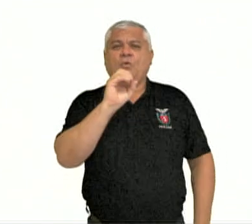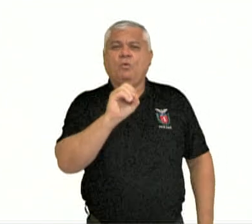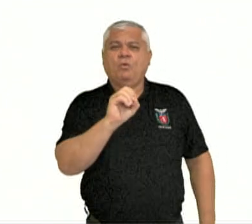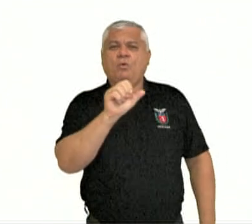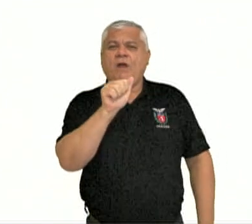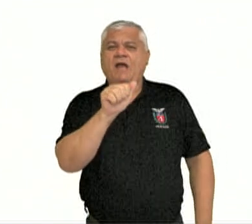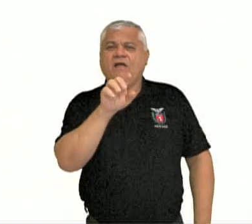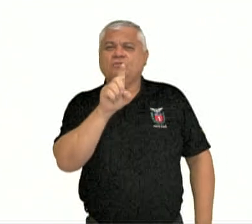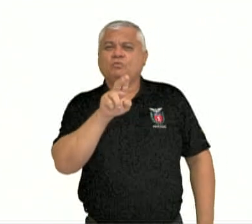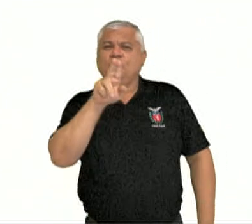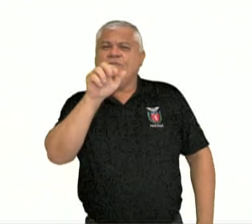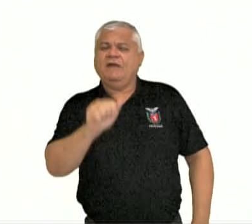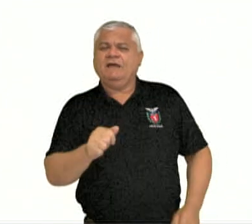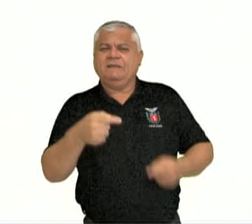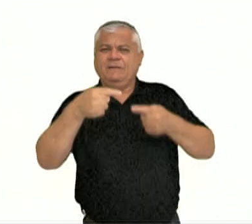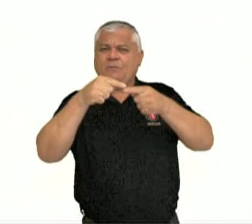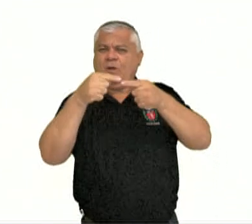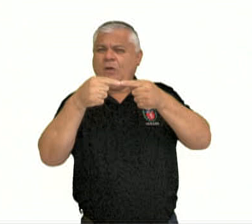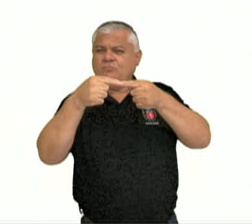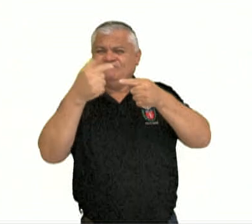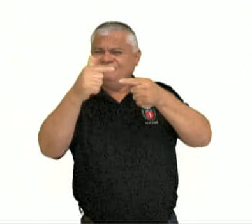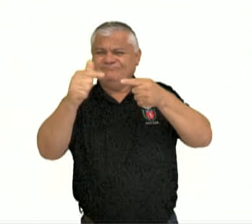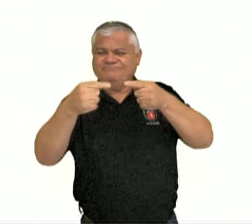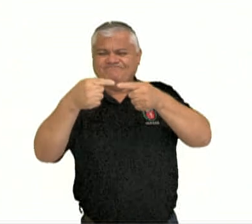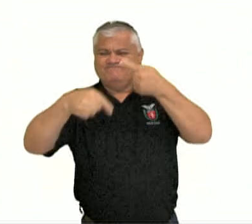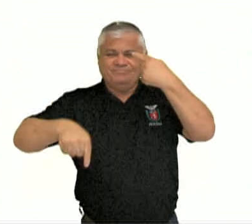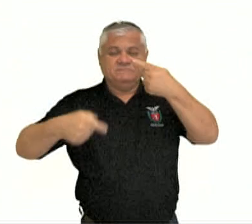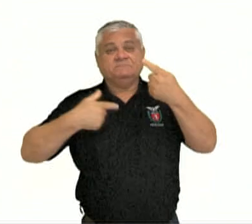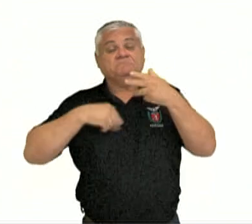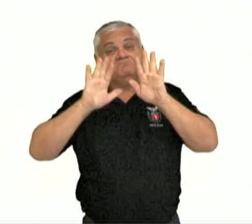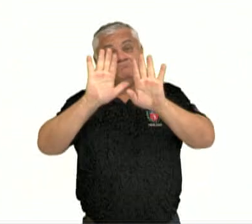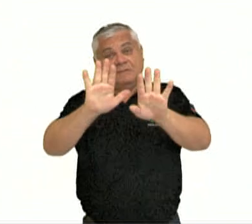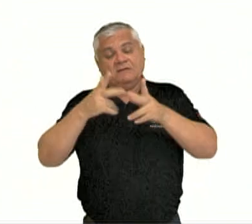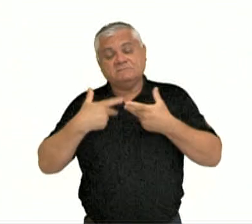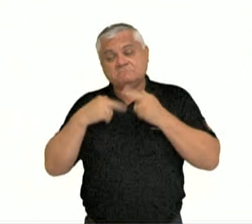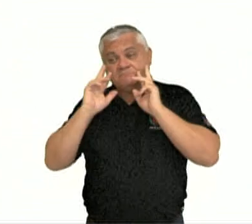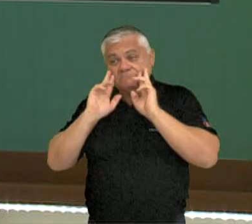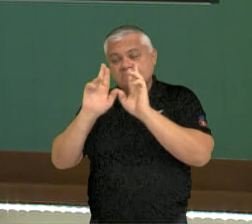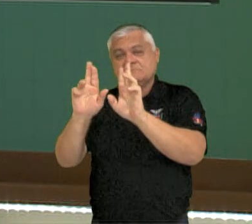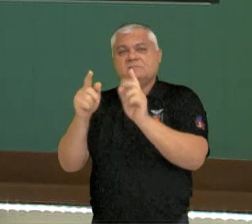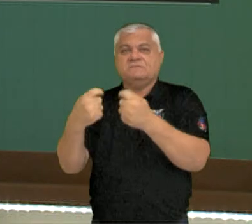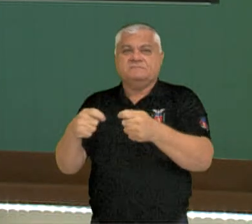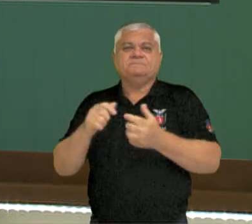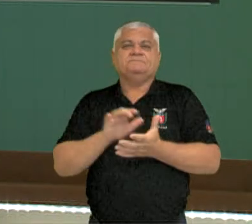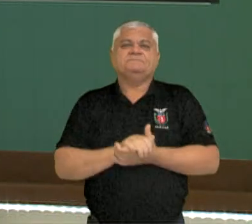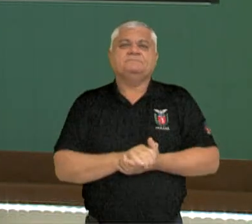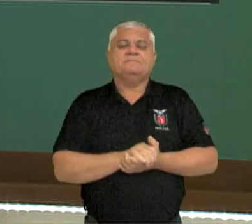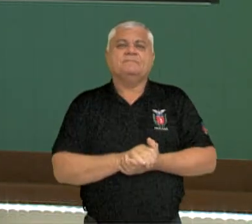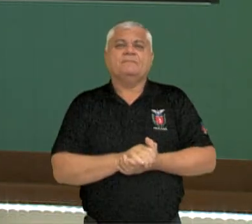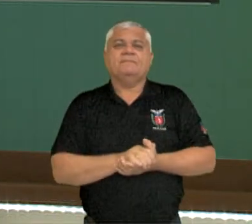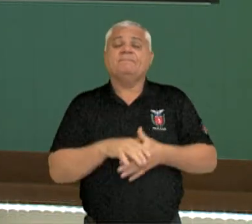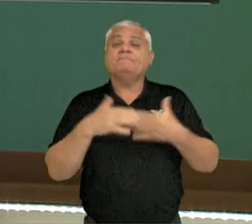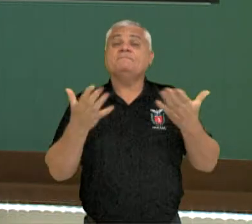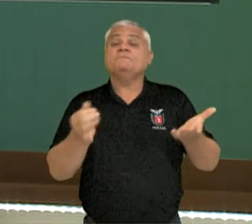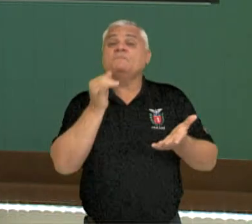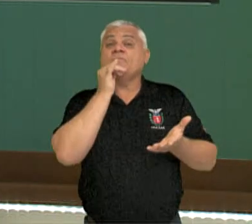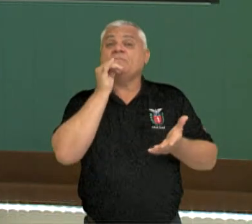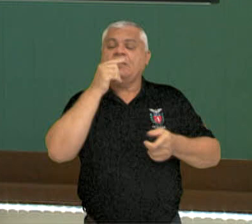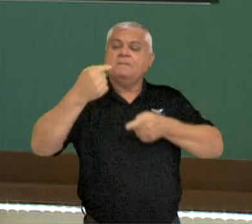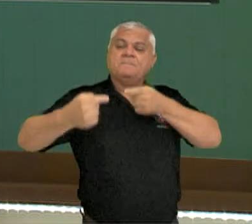são iguais, não estão em sintonia, harmonia com a nossa. E para rechaçar, ou